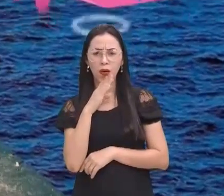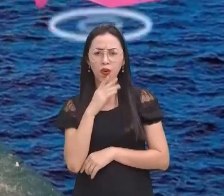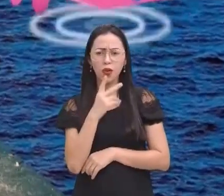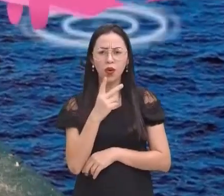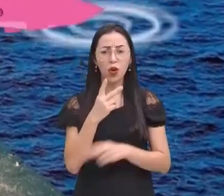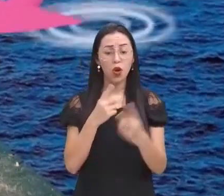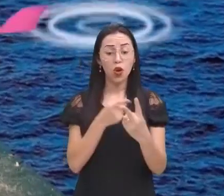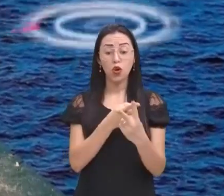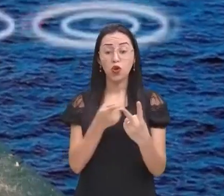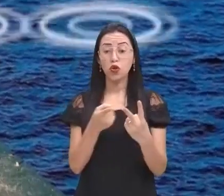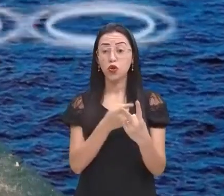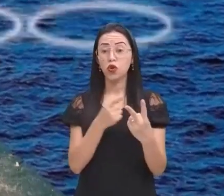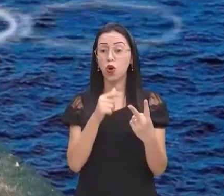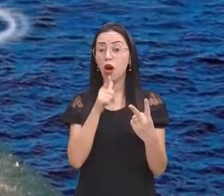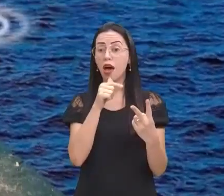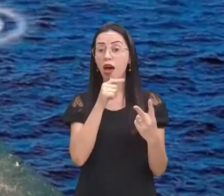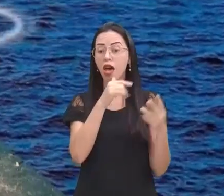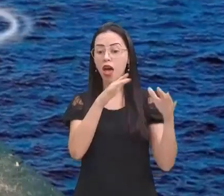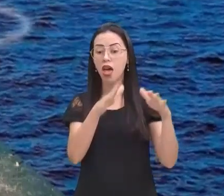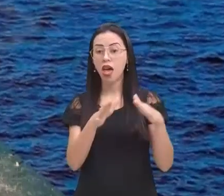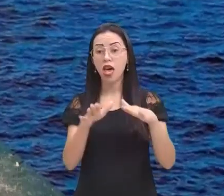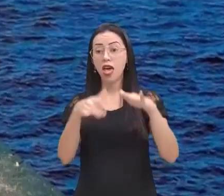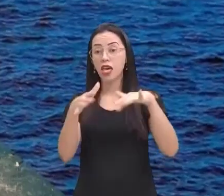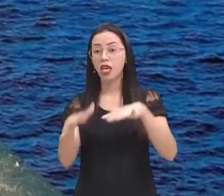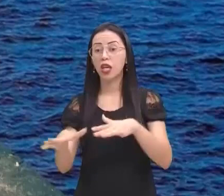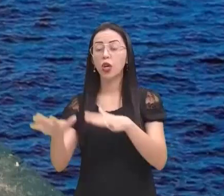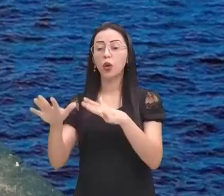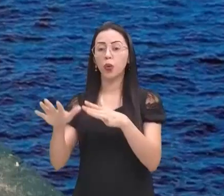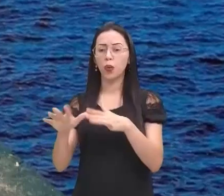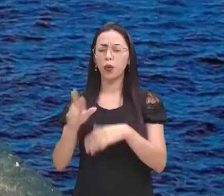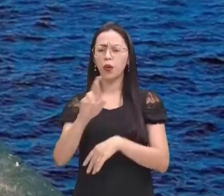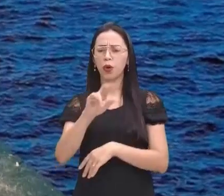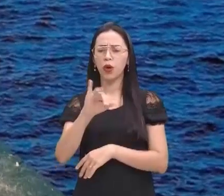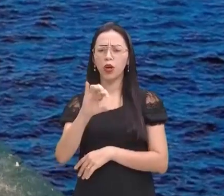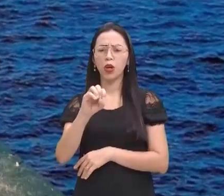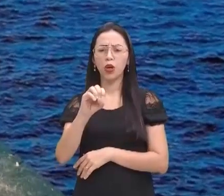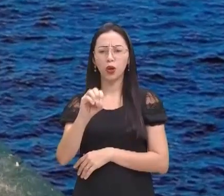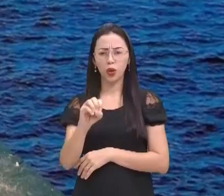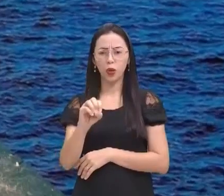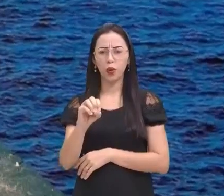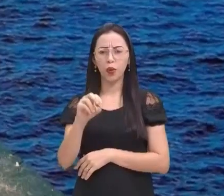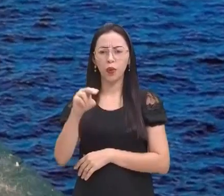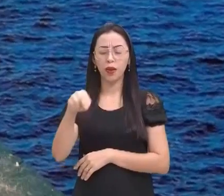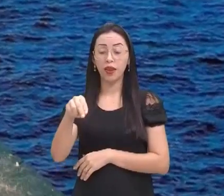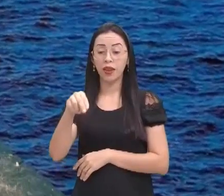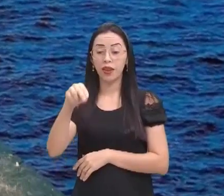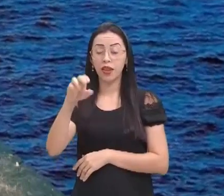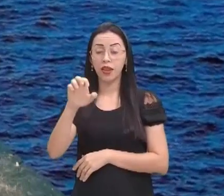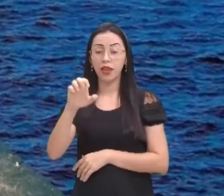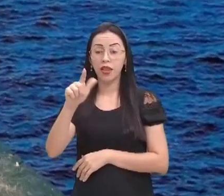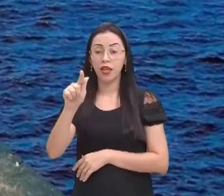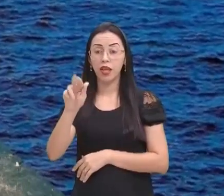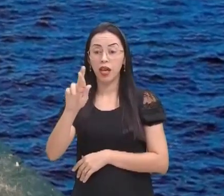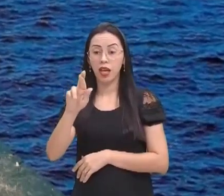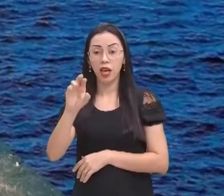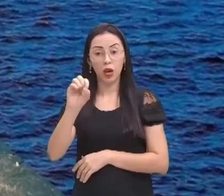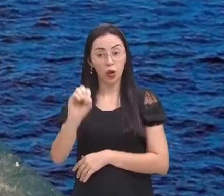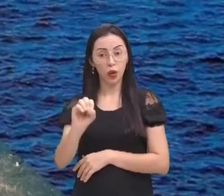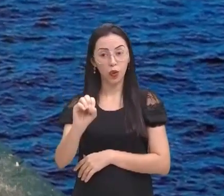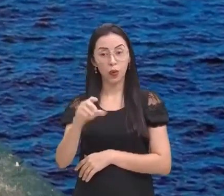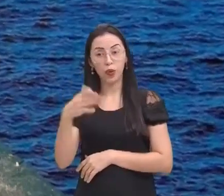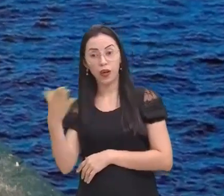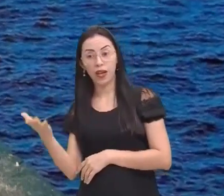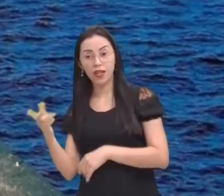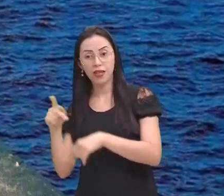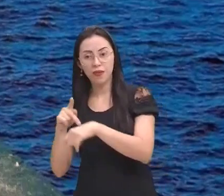rios? Rio Negro e Solimões. Vocês sabiam que algumas pessoas, os mais velhos, eles